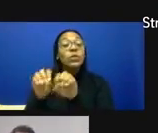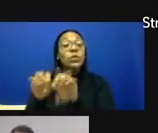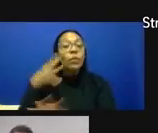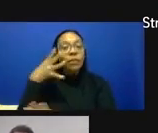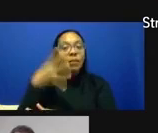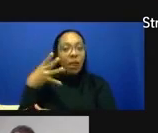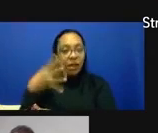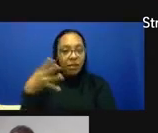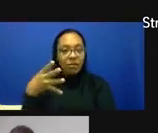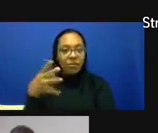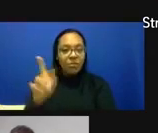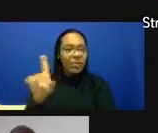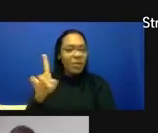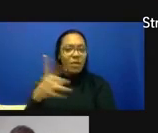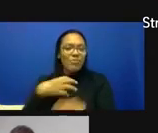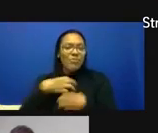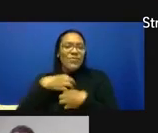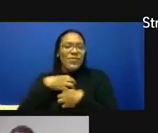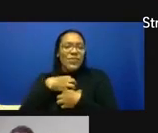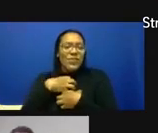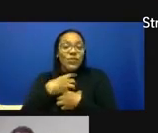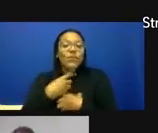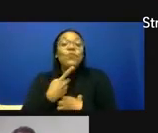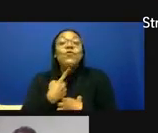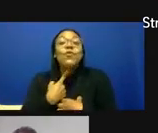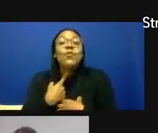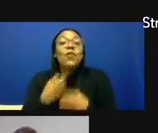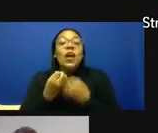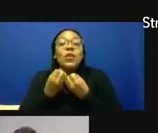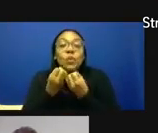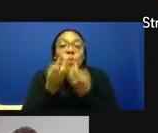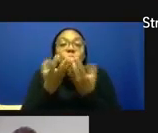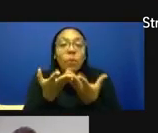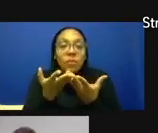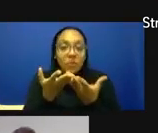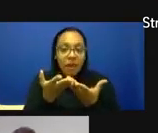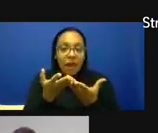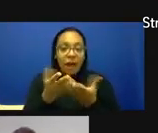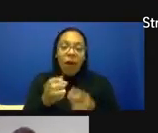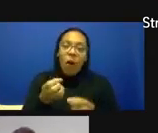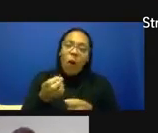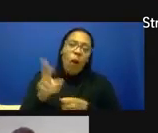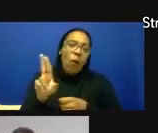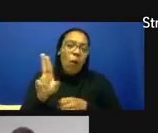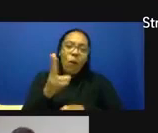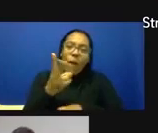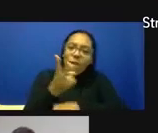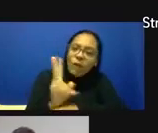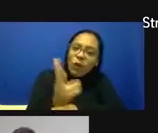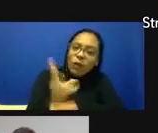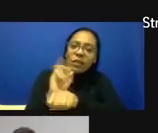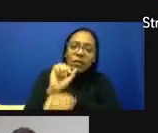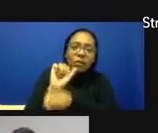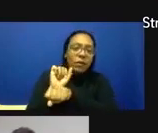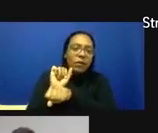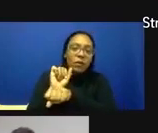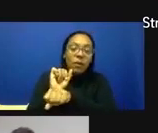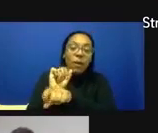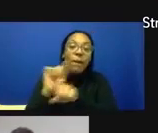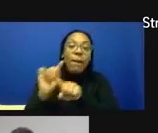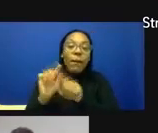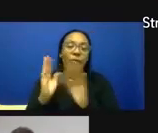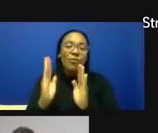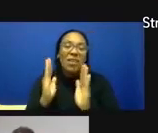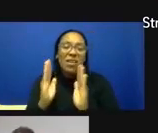não se sentiu à vontade de contar antes, né? Ou a violência tinha parado por um tempo, mas aí no dia que ela viu que ela estava numa